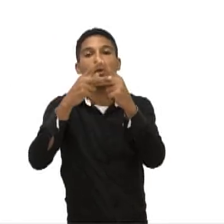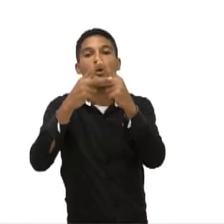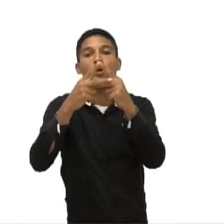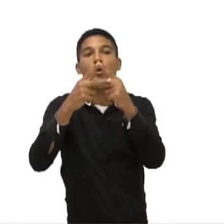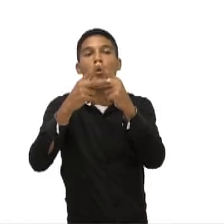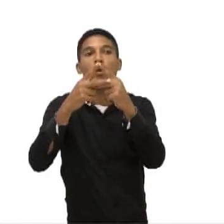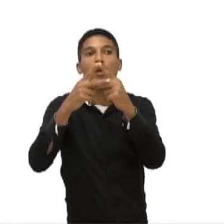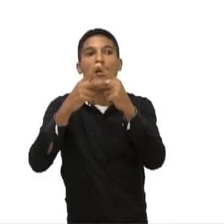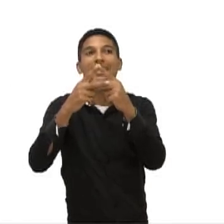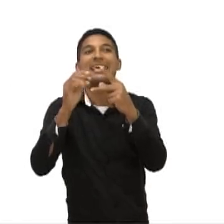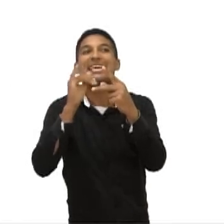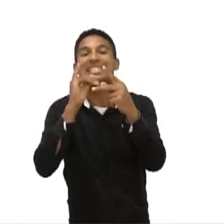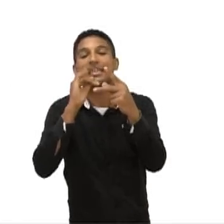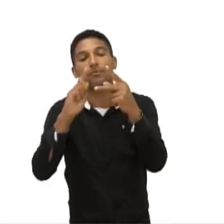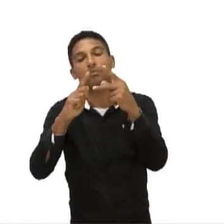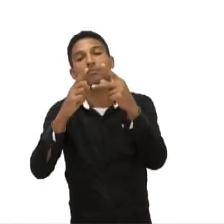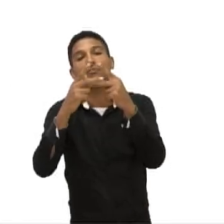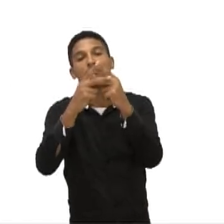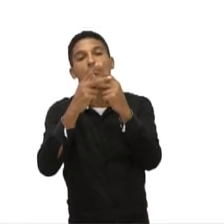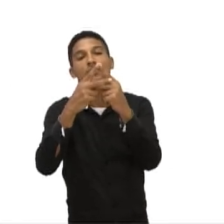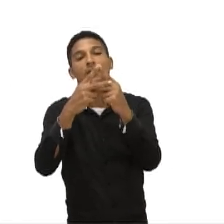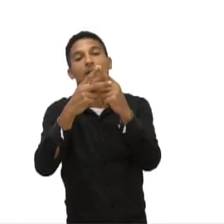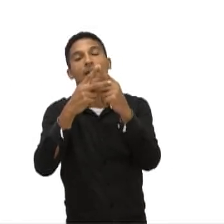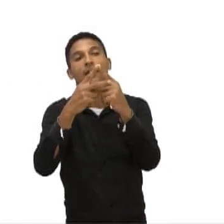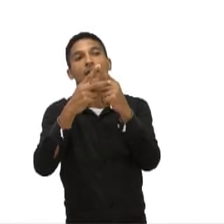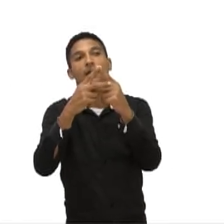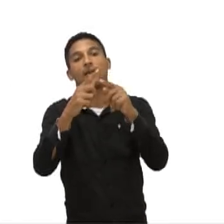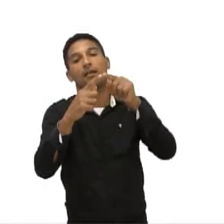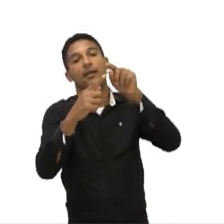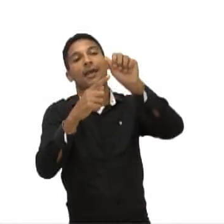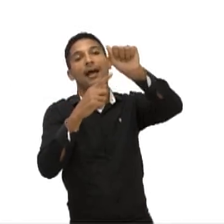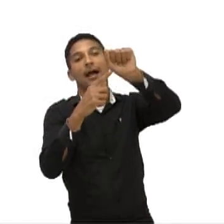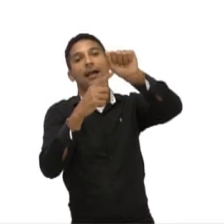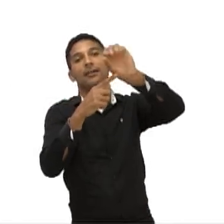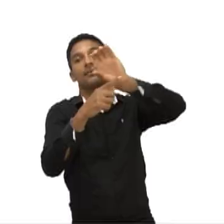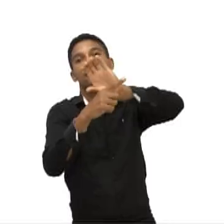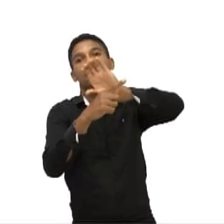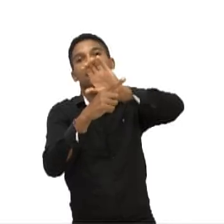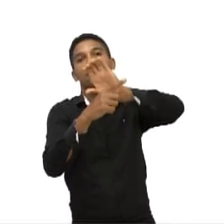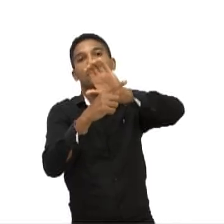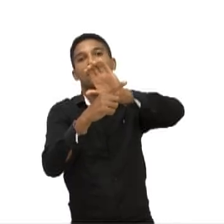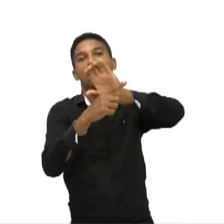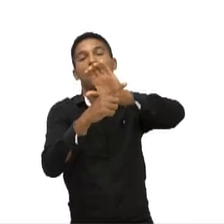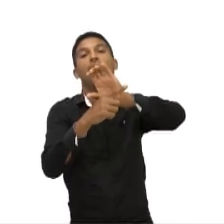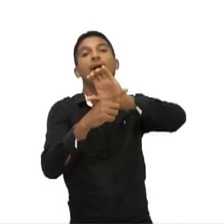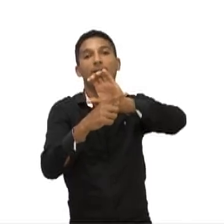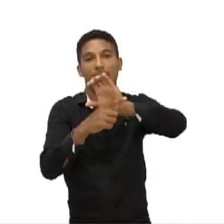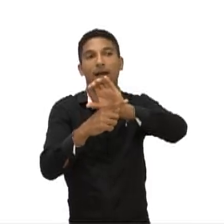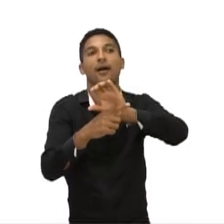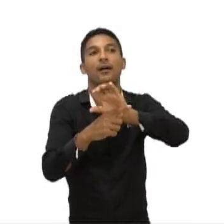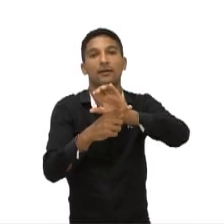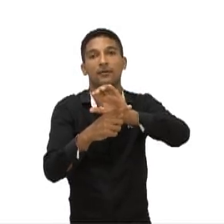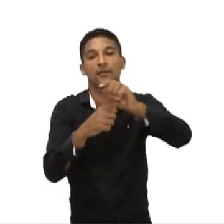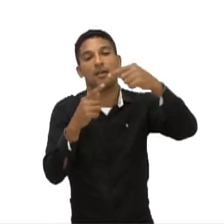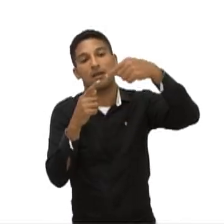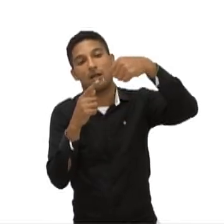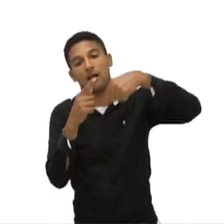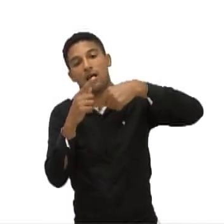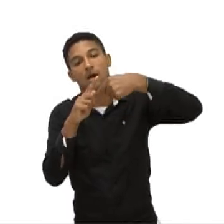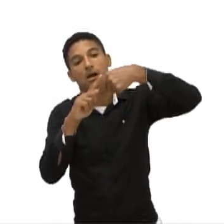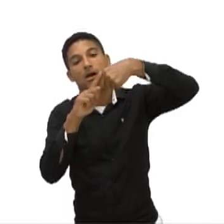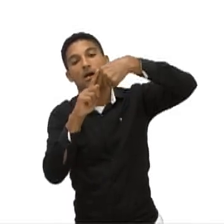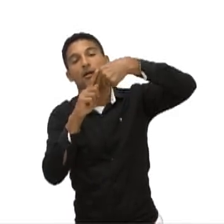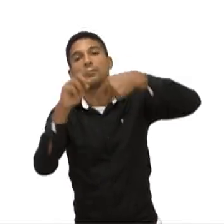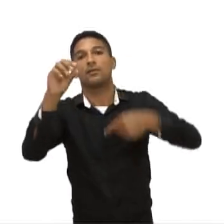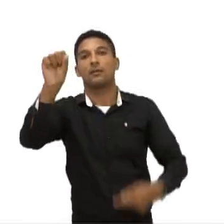segmento, por exemplo, eu vou indicar esse lado aqui. Segmento que vai de A até C, tá? Ou o segmento que vai de A até B. Ou